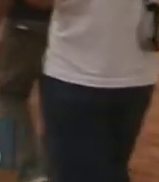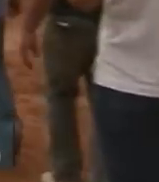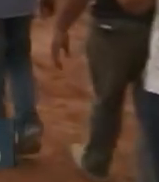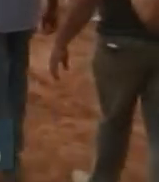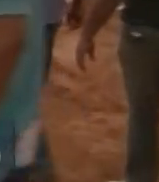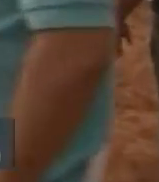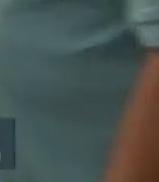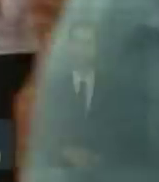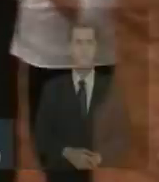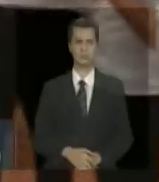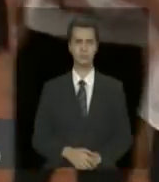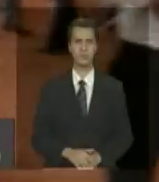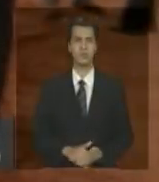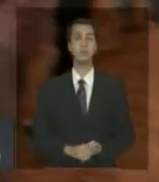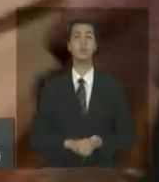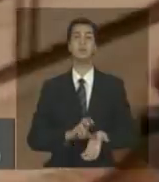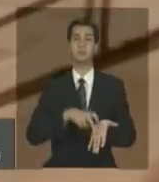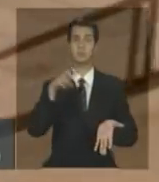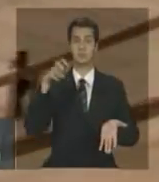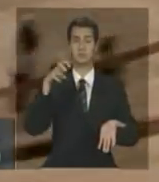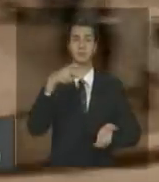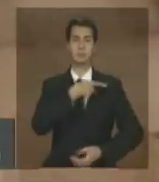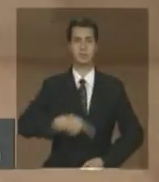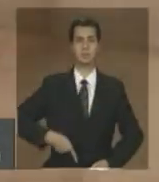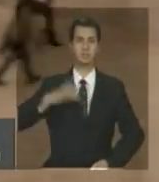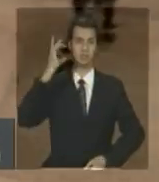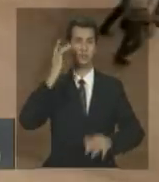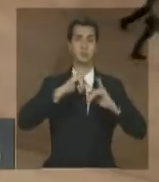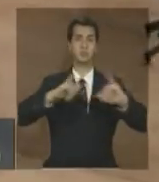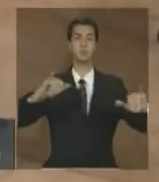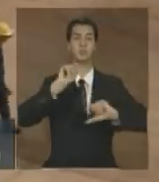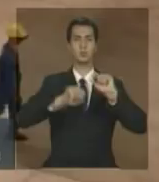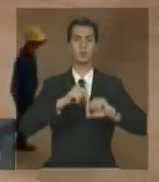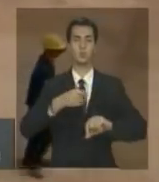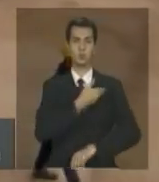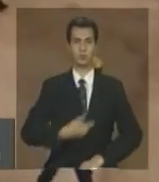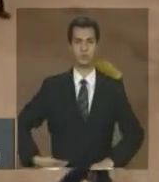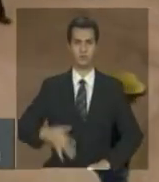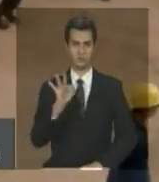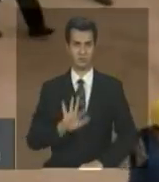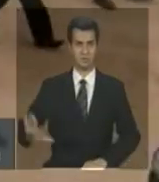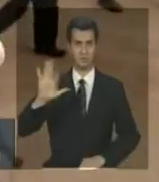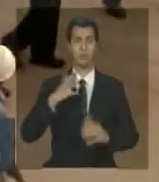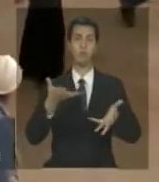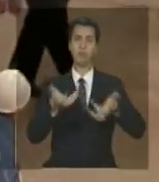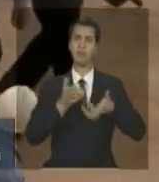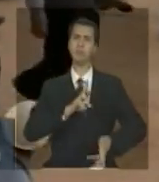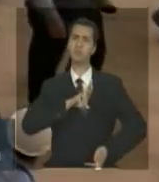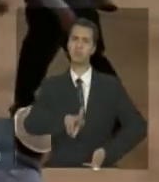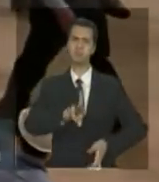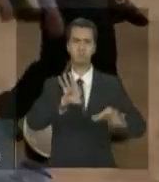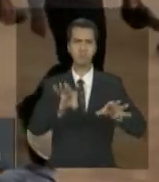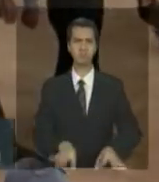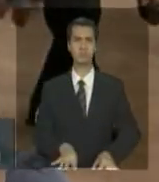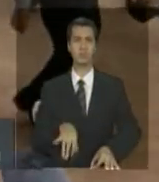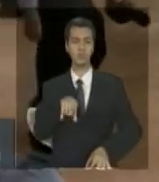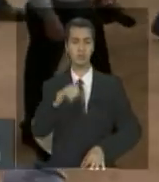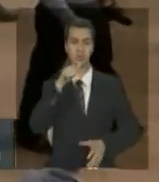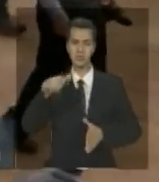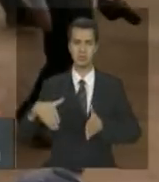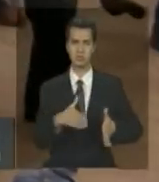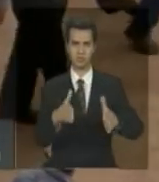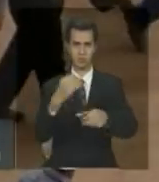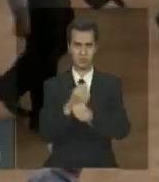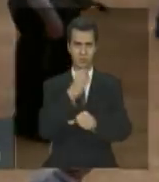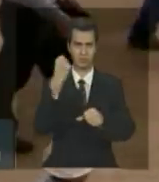Mais cedo, a presidenta disse que o governo quer resultados em relação às obras de integração do São